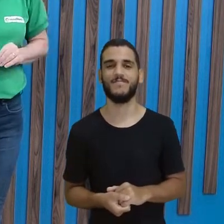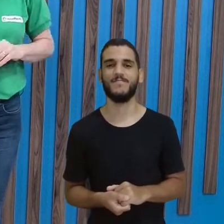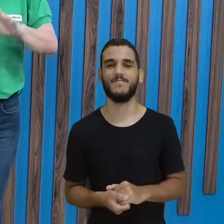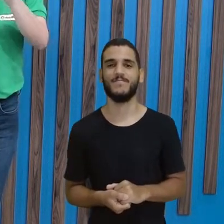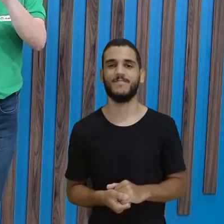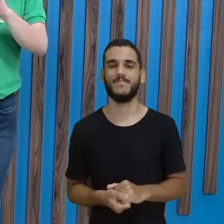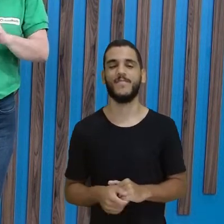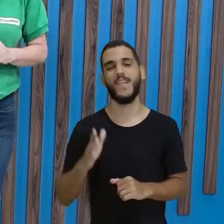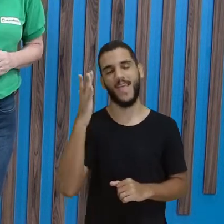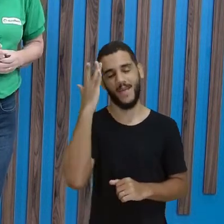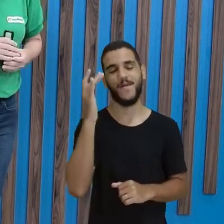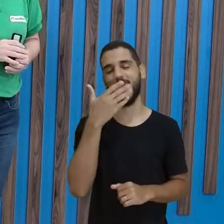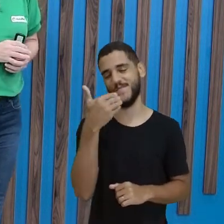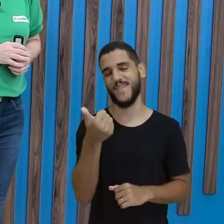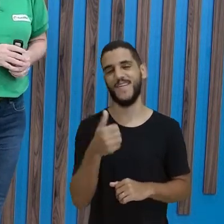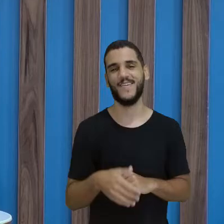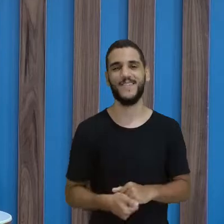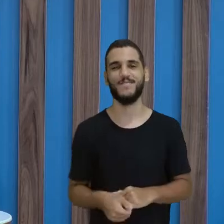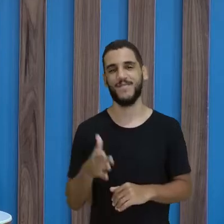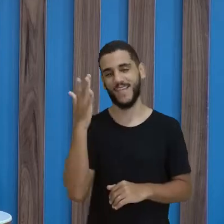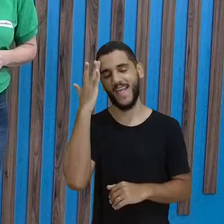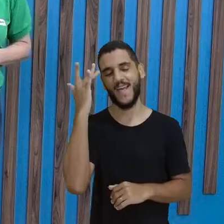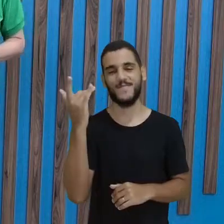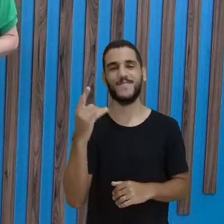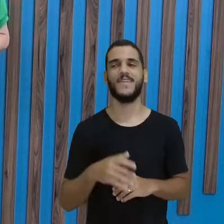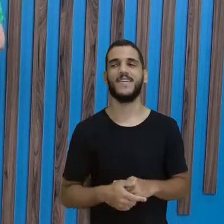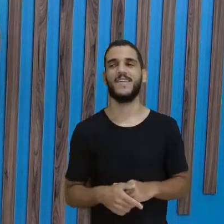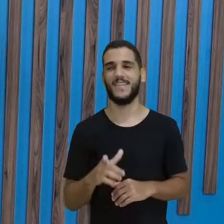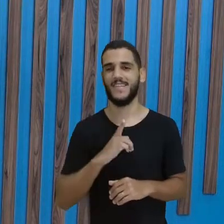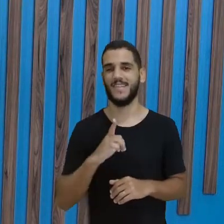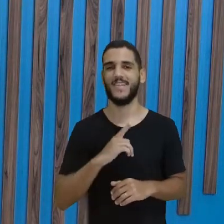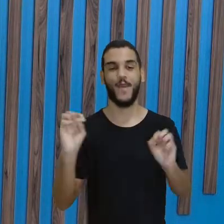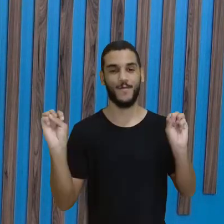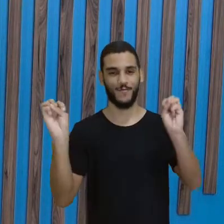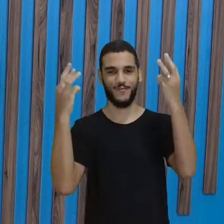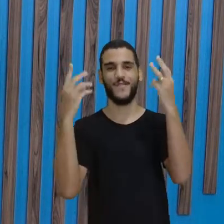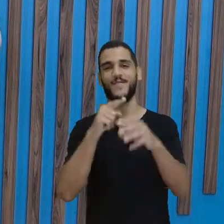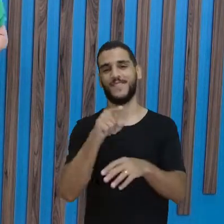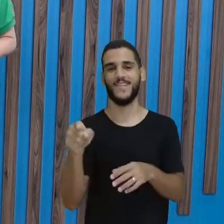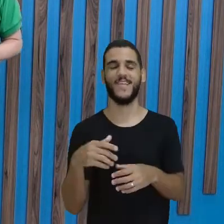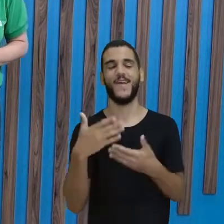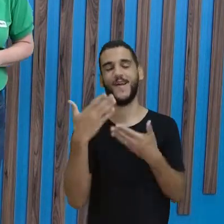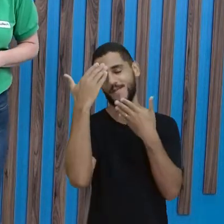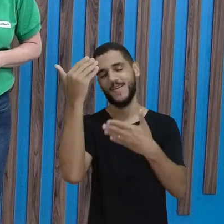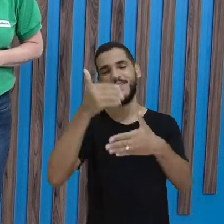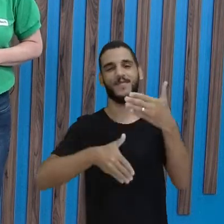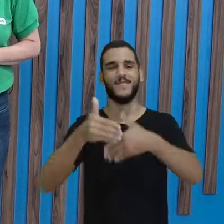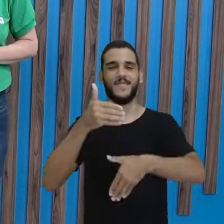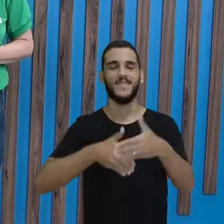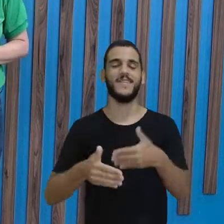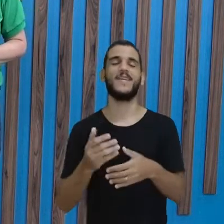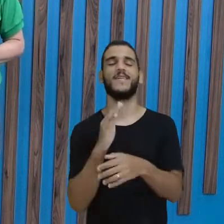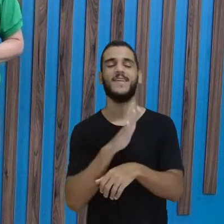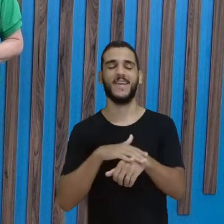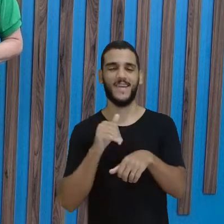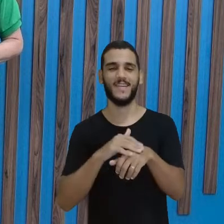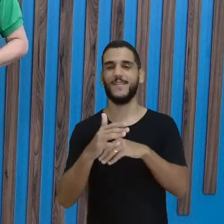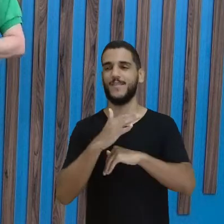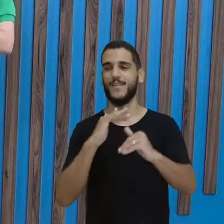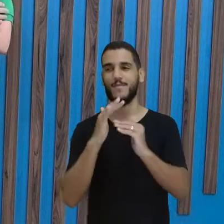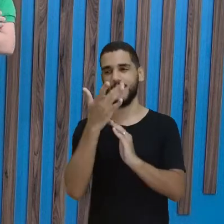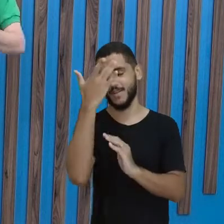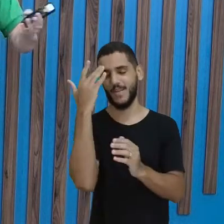tem, viu? Prometo. Mas a gente pode terminar com uma. Qual? Tem vamos ideia lá, aí? vamos lá. Vamos Qual? lá, então. Eu sei, não pensei em nenhuma até agora. É